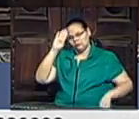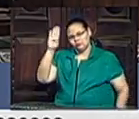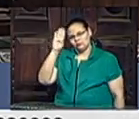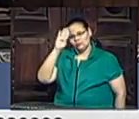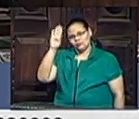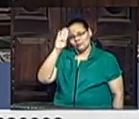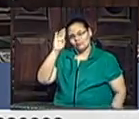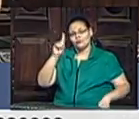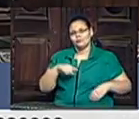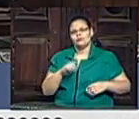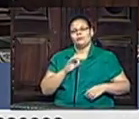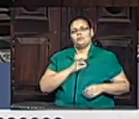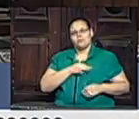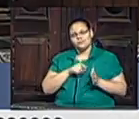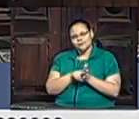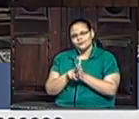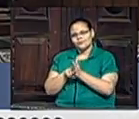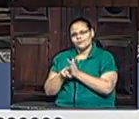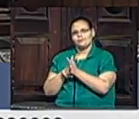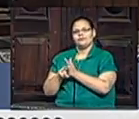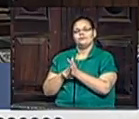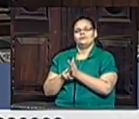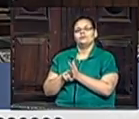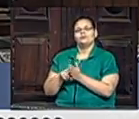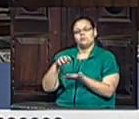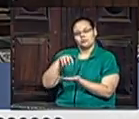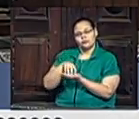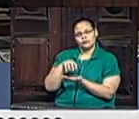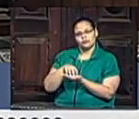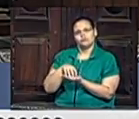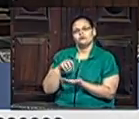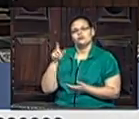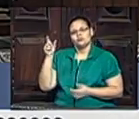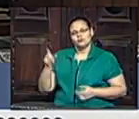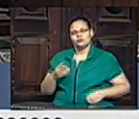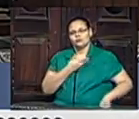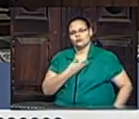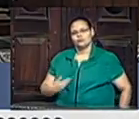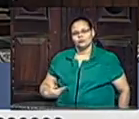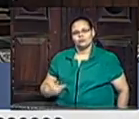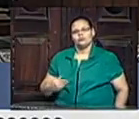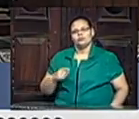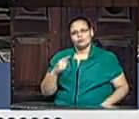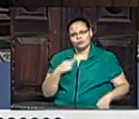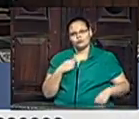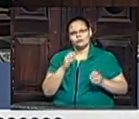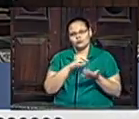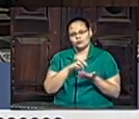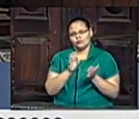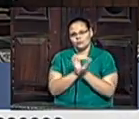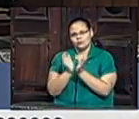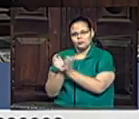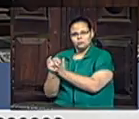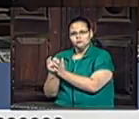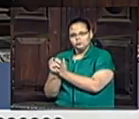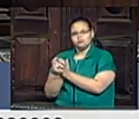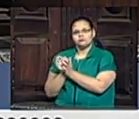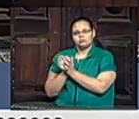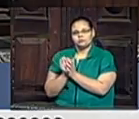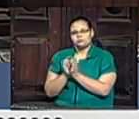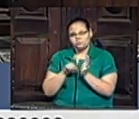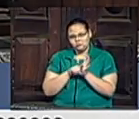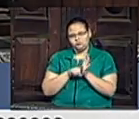principal, que é fiscalizar o Poder Executivo. E as comissões parlamentares de inquérito são instrumentos legítimos